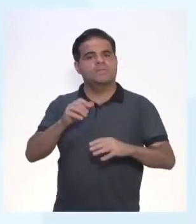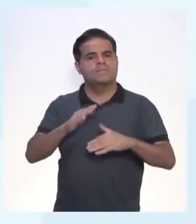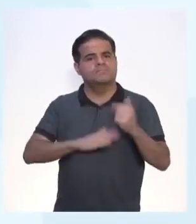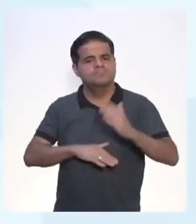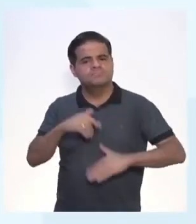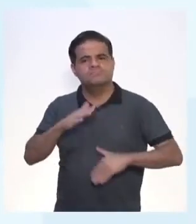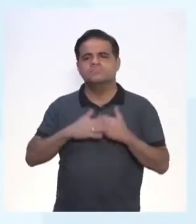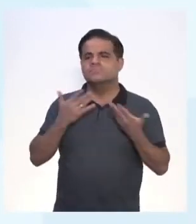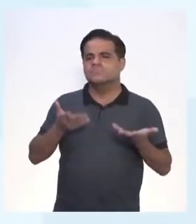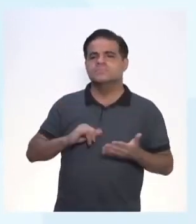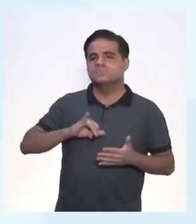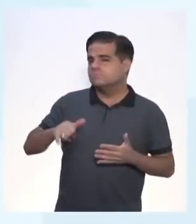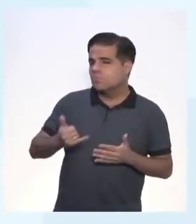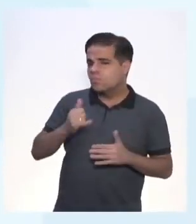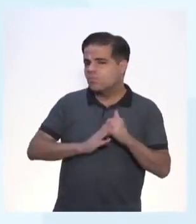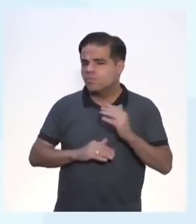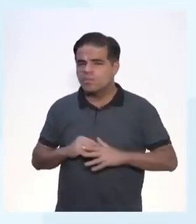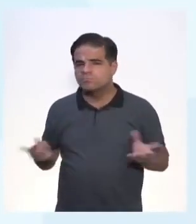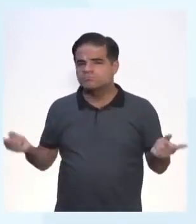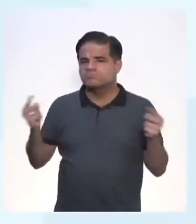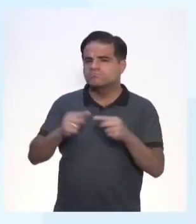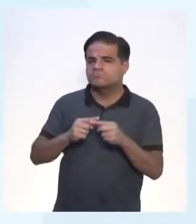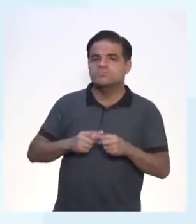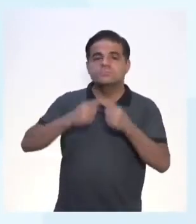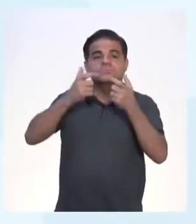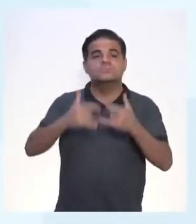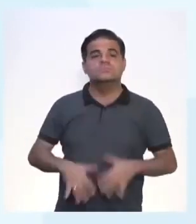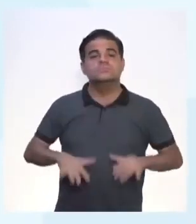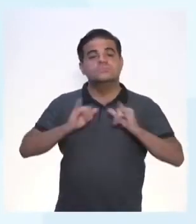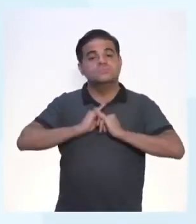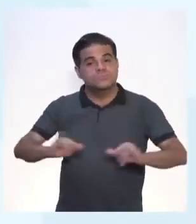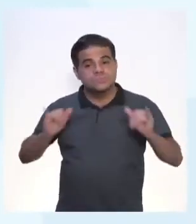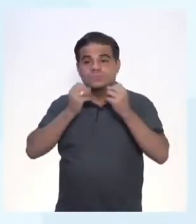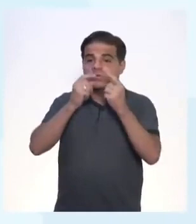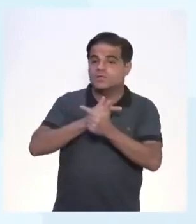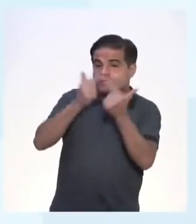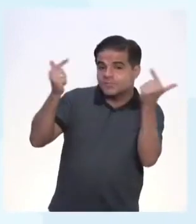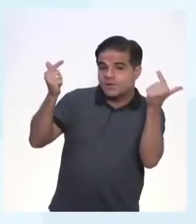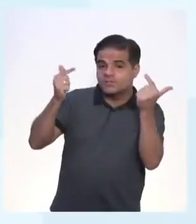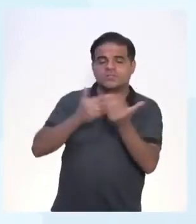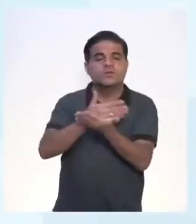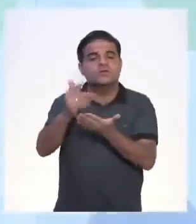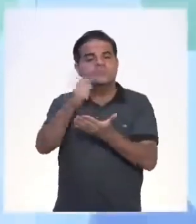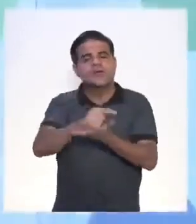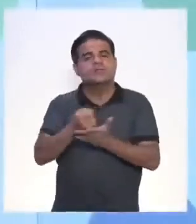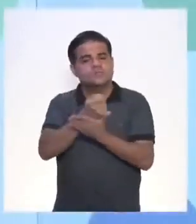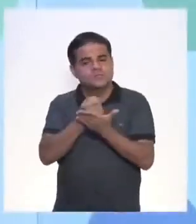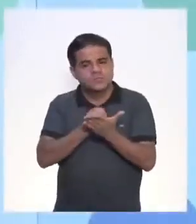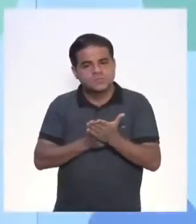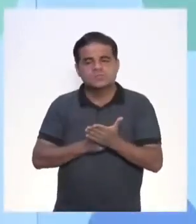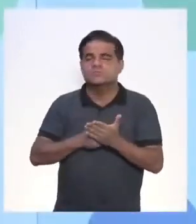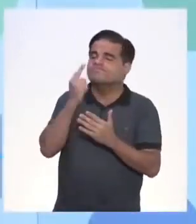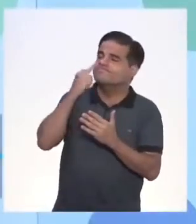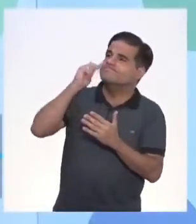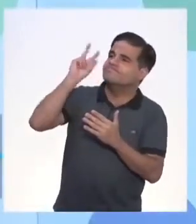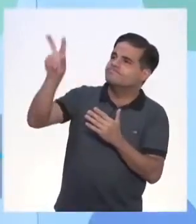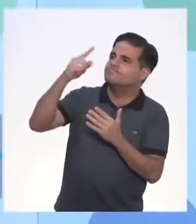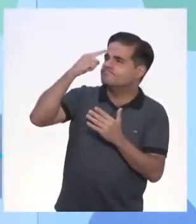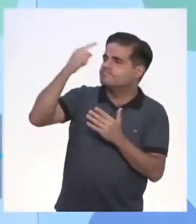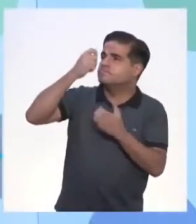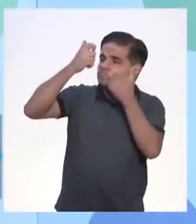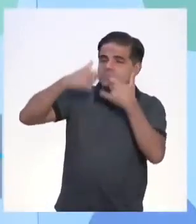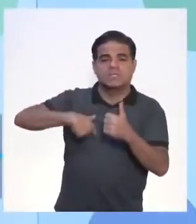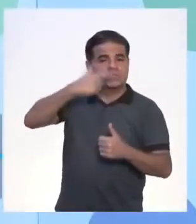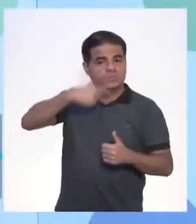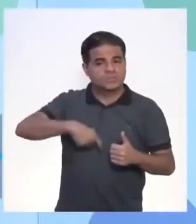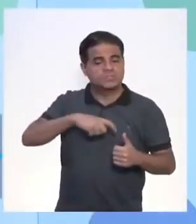pôr em prática o que aprendeu hoje? Vamos fazer um autorretrato e publicá-lo. Boa sorte. Comecem um rascunho de um autorretrato, gente, falando de si mesmo,